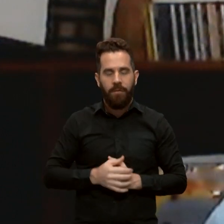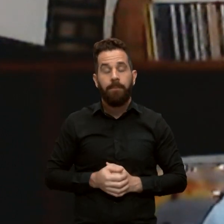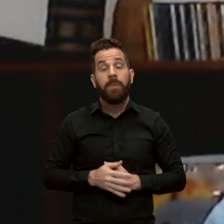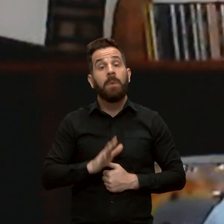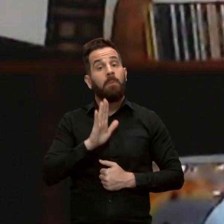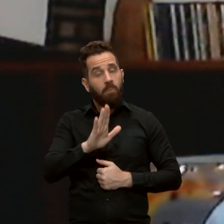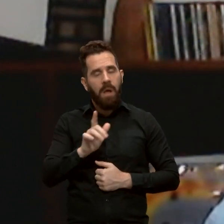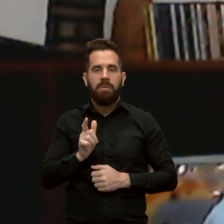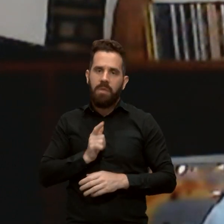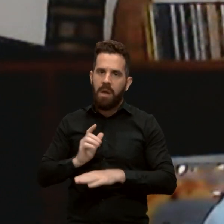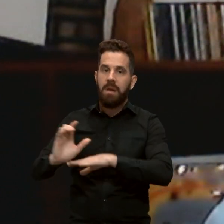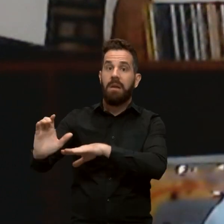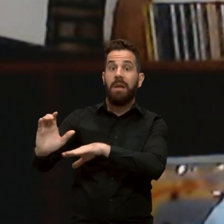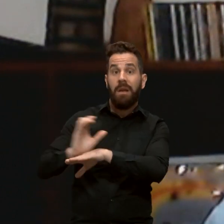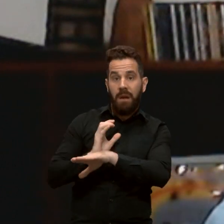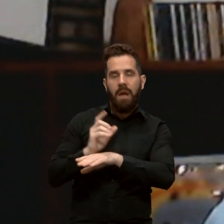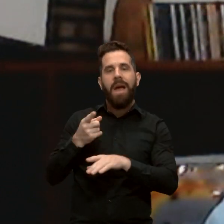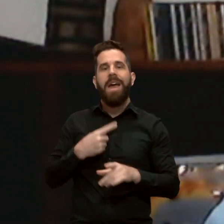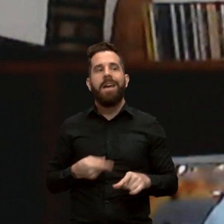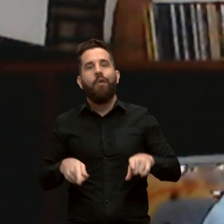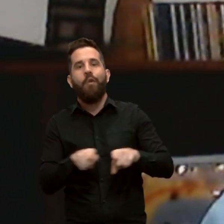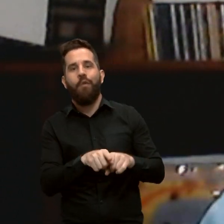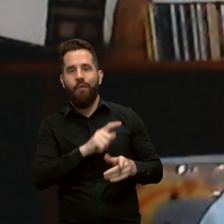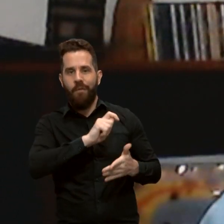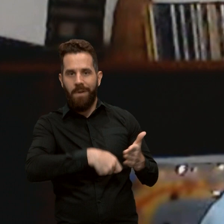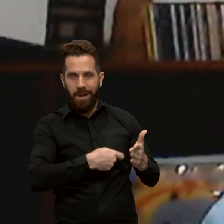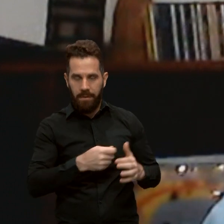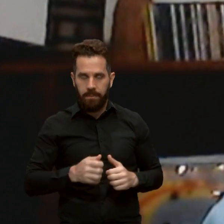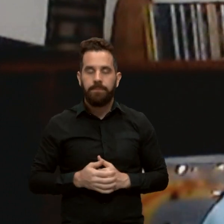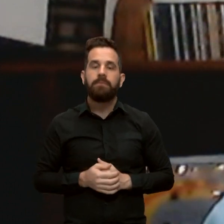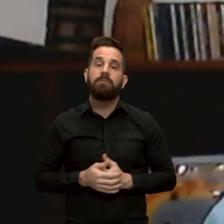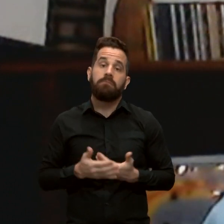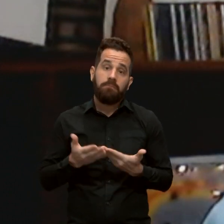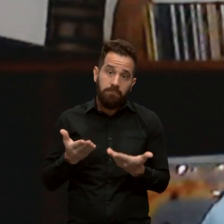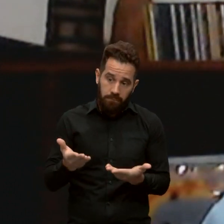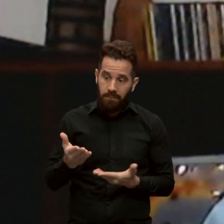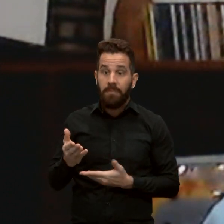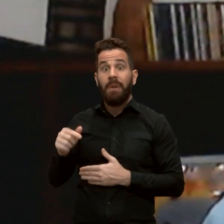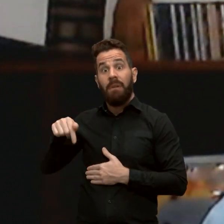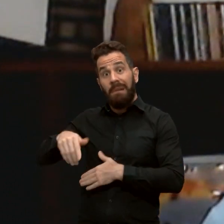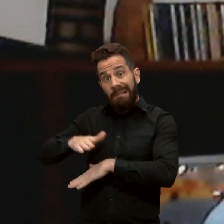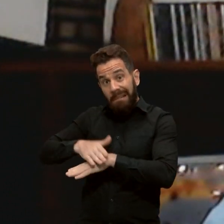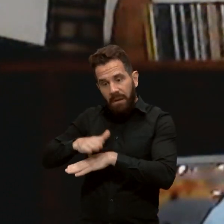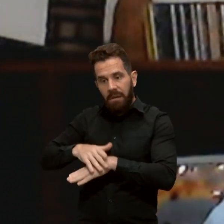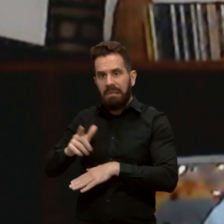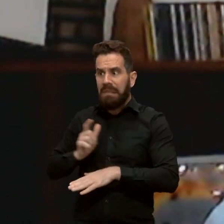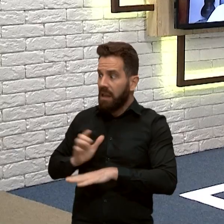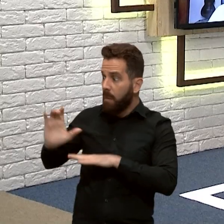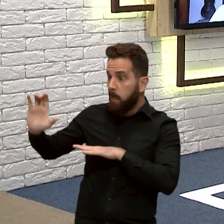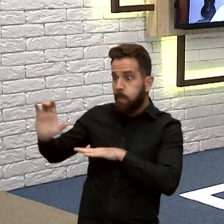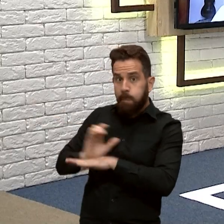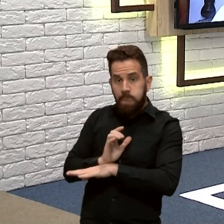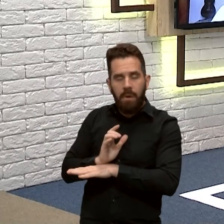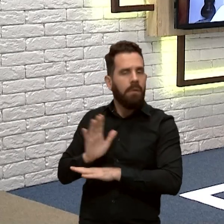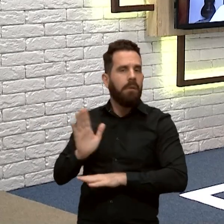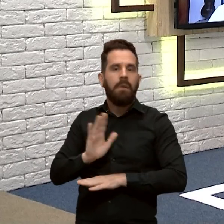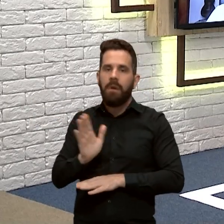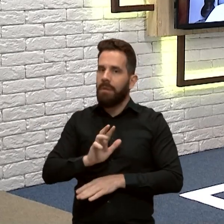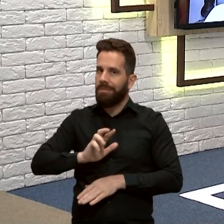já provenientes desses convênios, né? Por si só, a incubadora não tem um orçamento próprio, ela